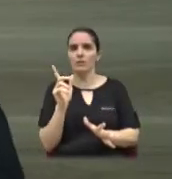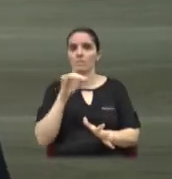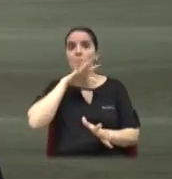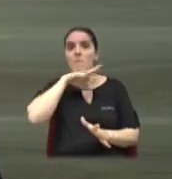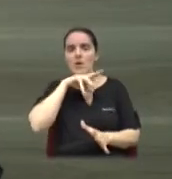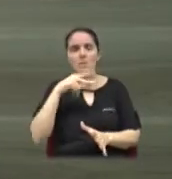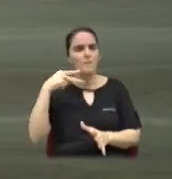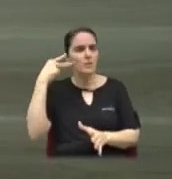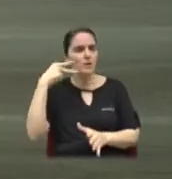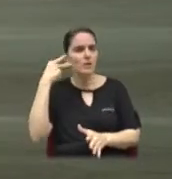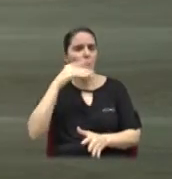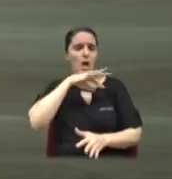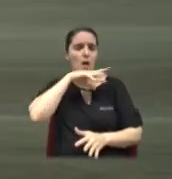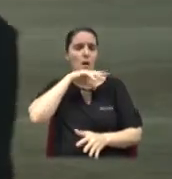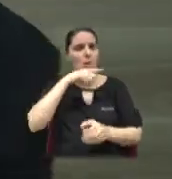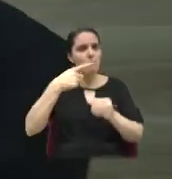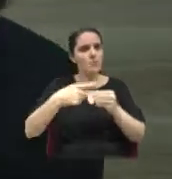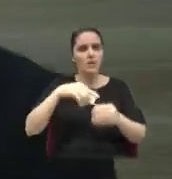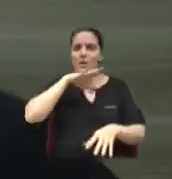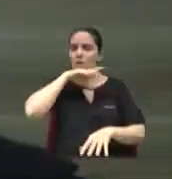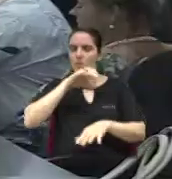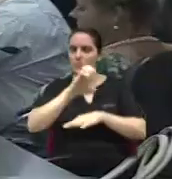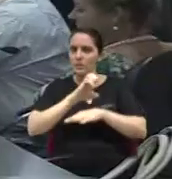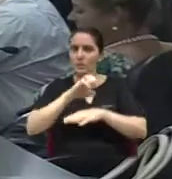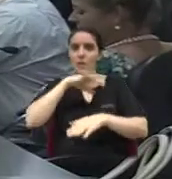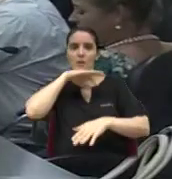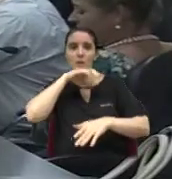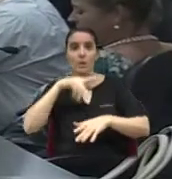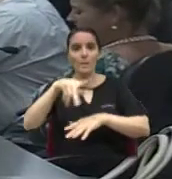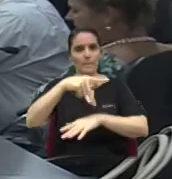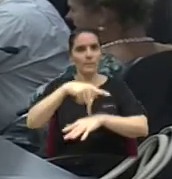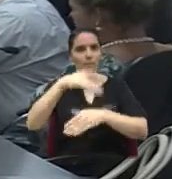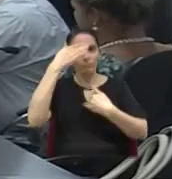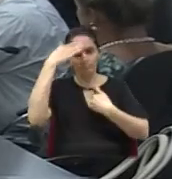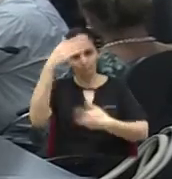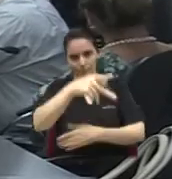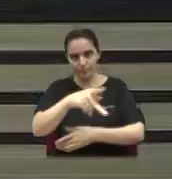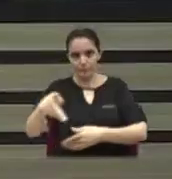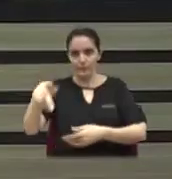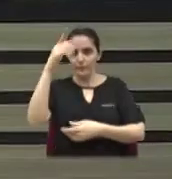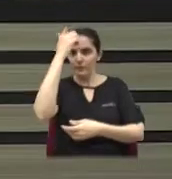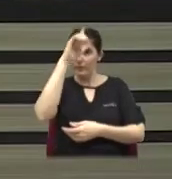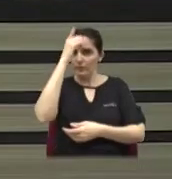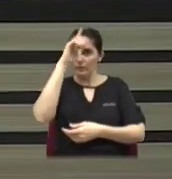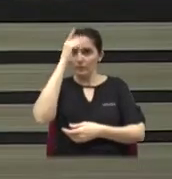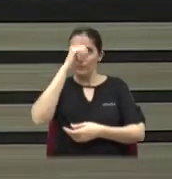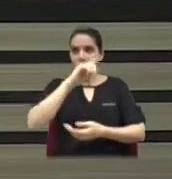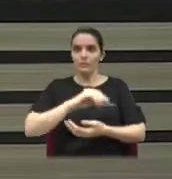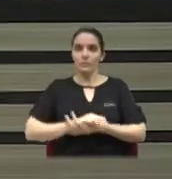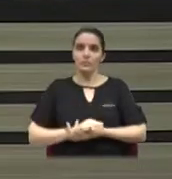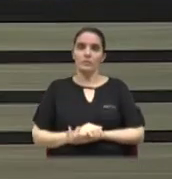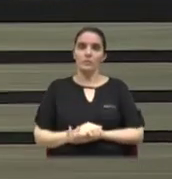para a cidade, para o Estado e para o país. Obrigado, presidente. Lemão da Jeová, Rafa.